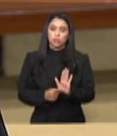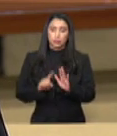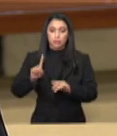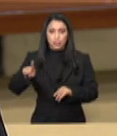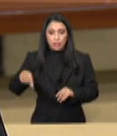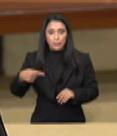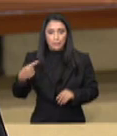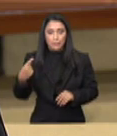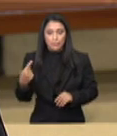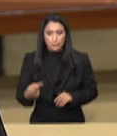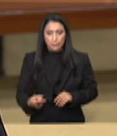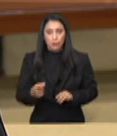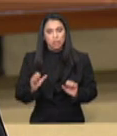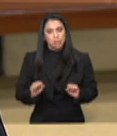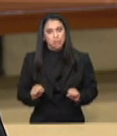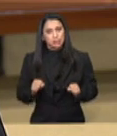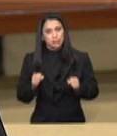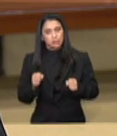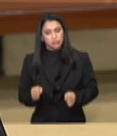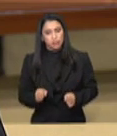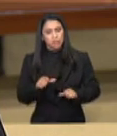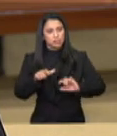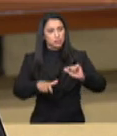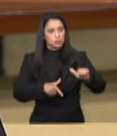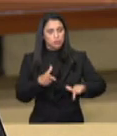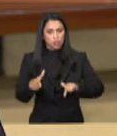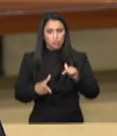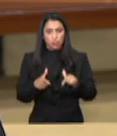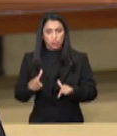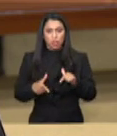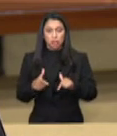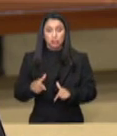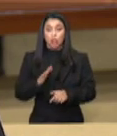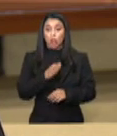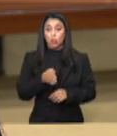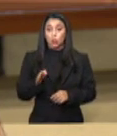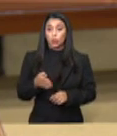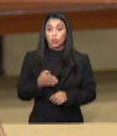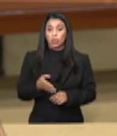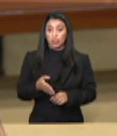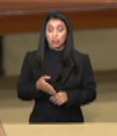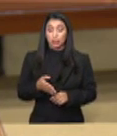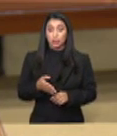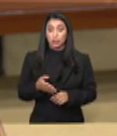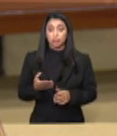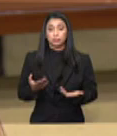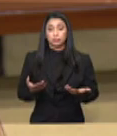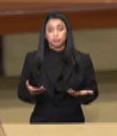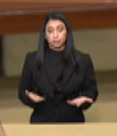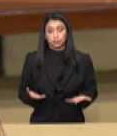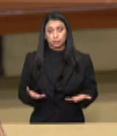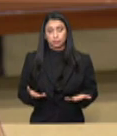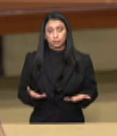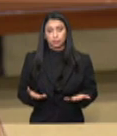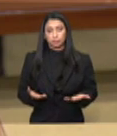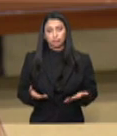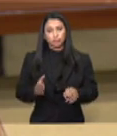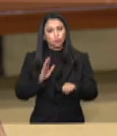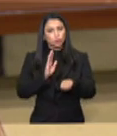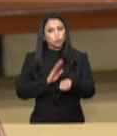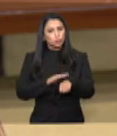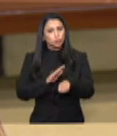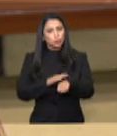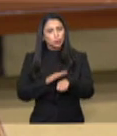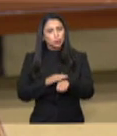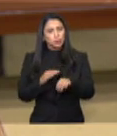a manifestação das defesas dos colaboradores, sob pena de nulidade. Esta expressão, no momento